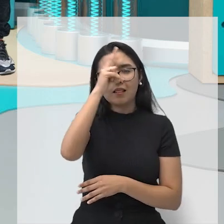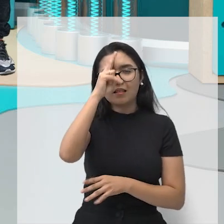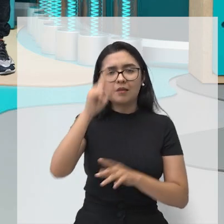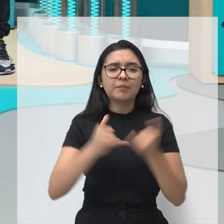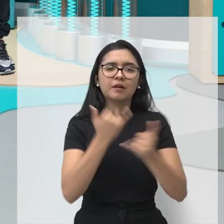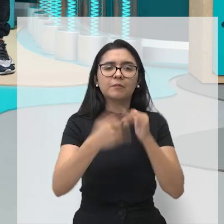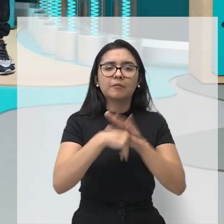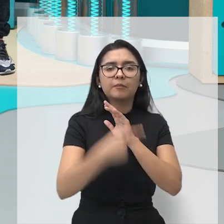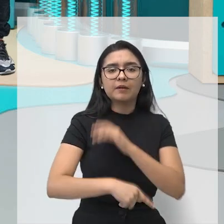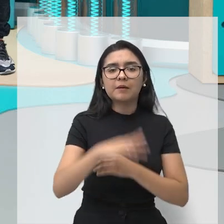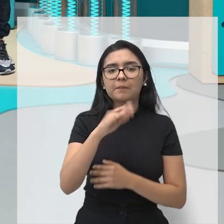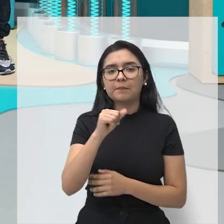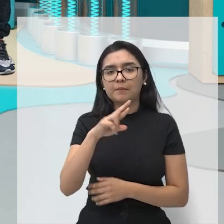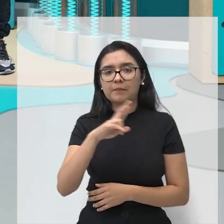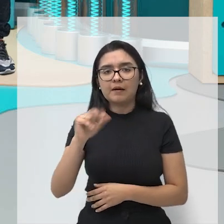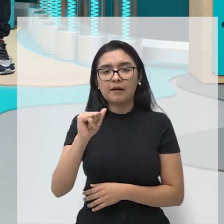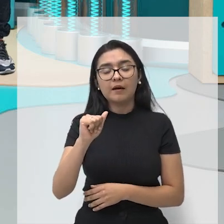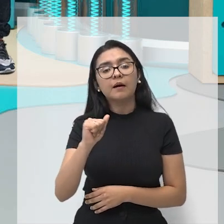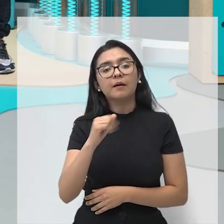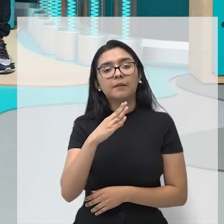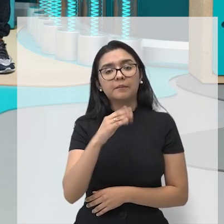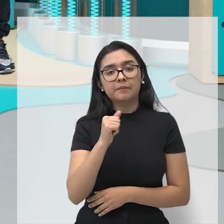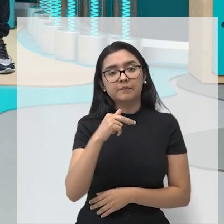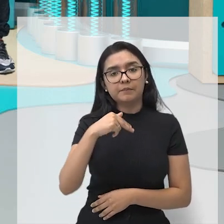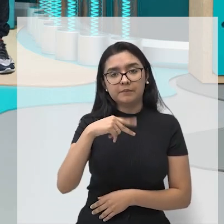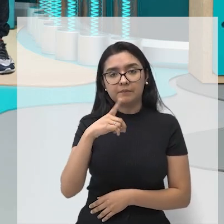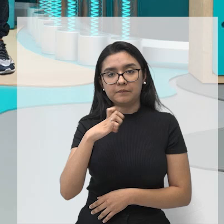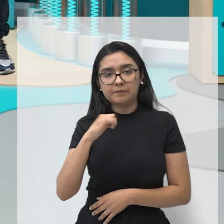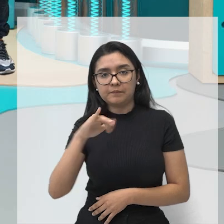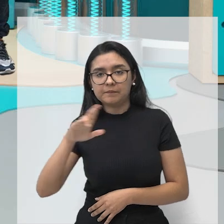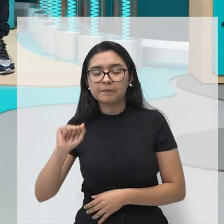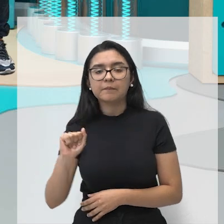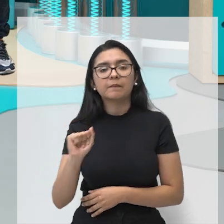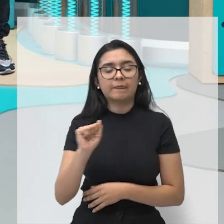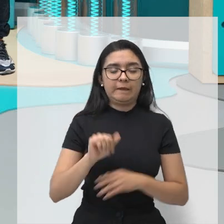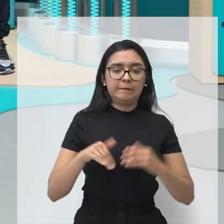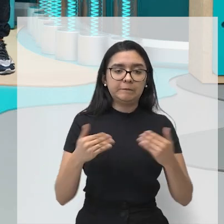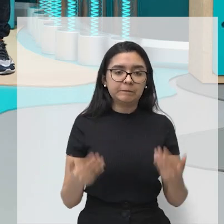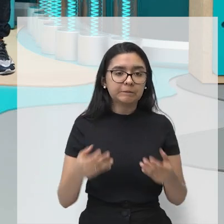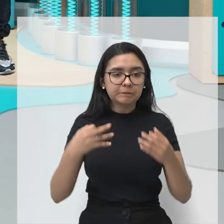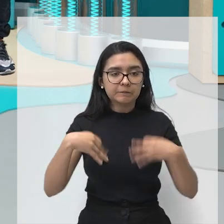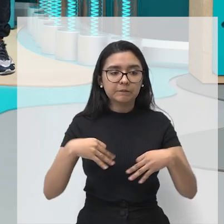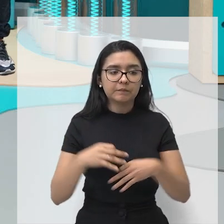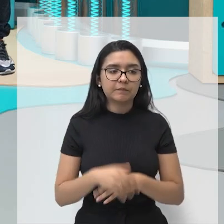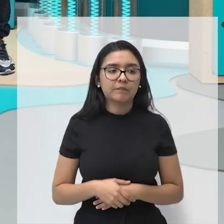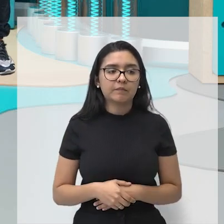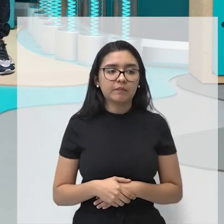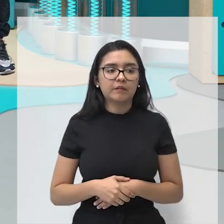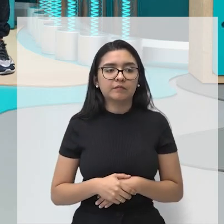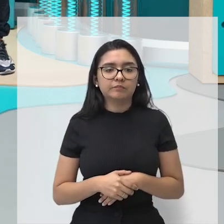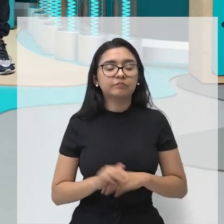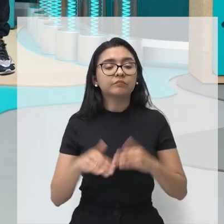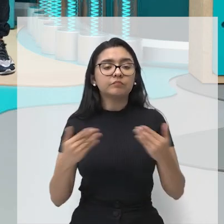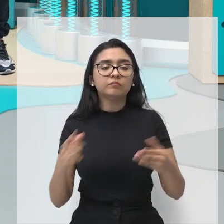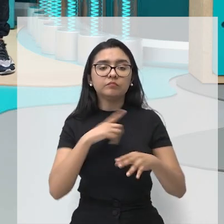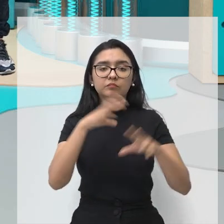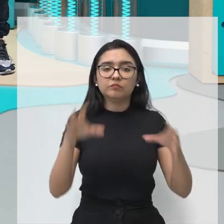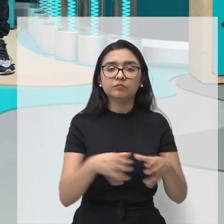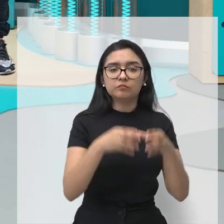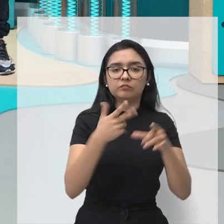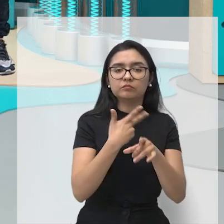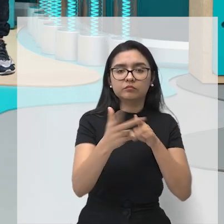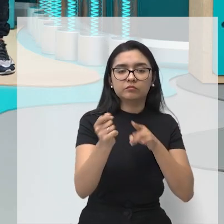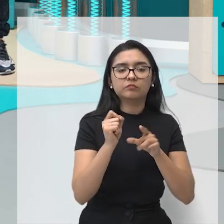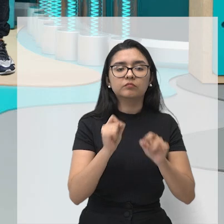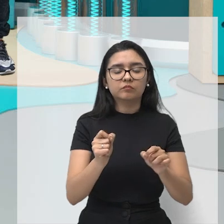jogo? Acho que a barra bandeira tem esse objetivo, só que sem os marcadores, né? E aí, a equipe vencedora é a